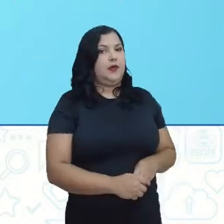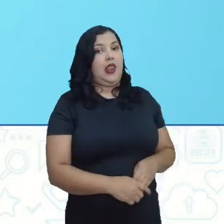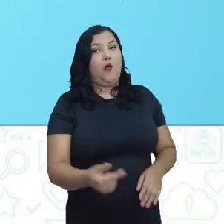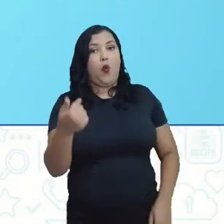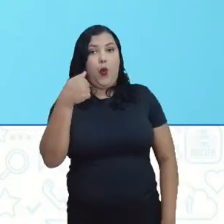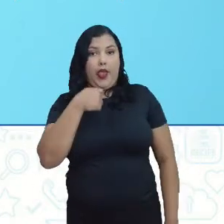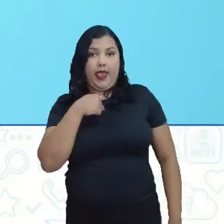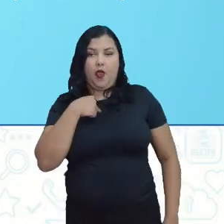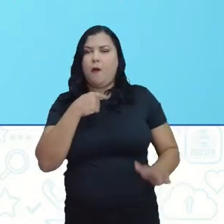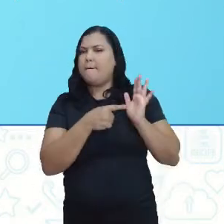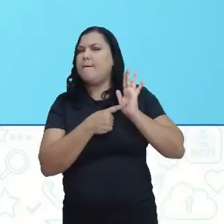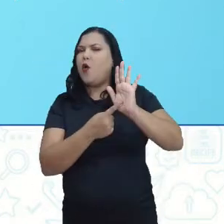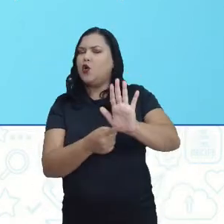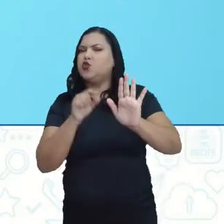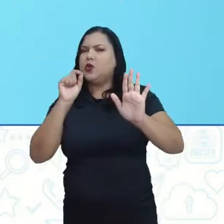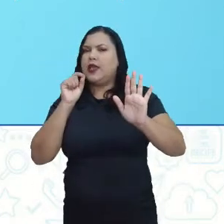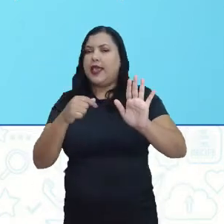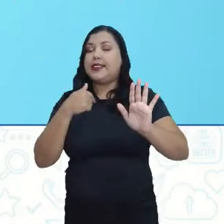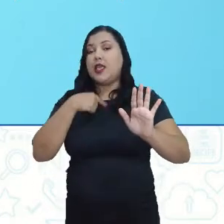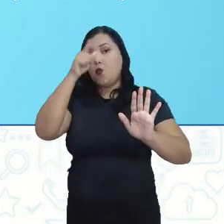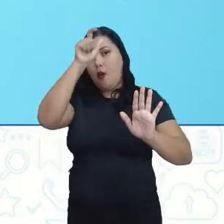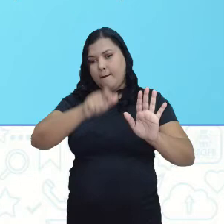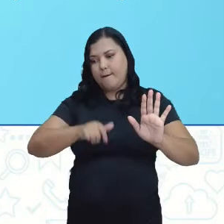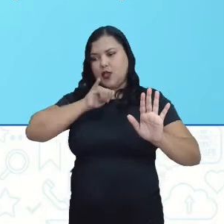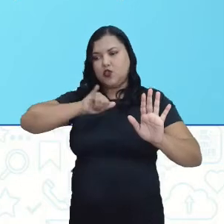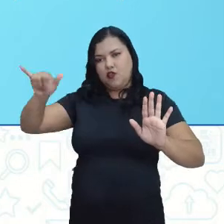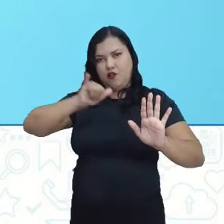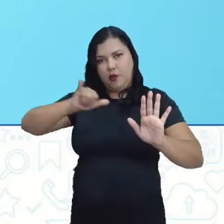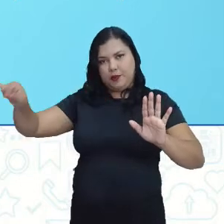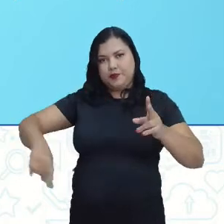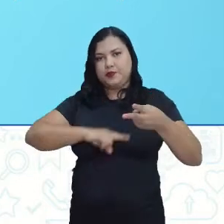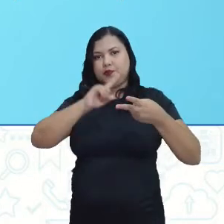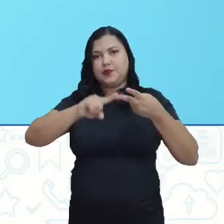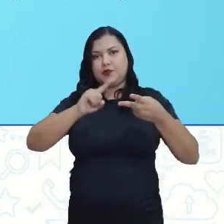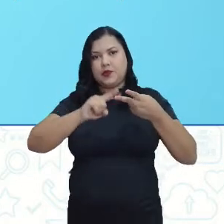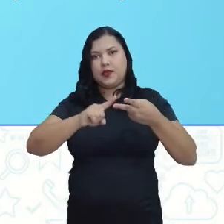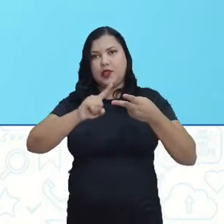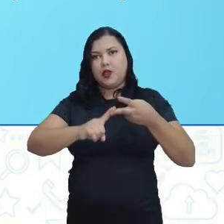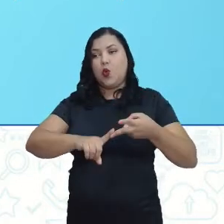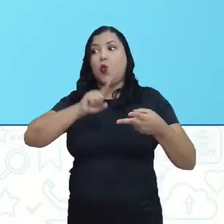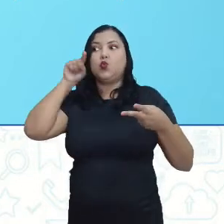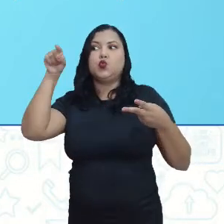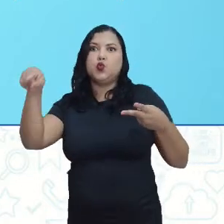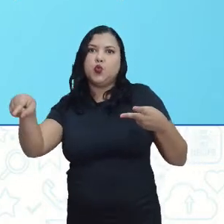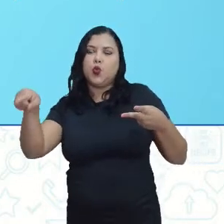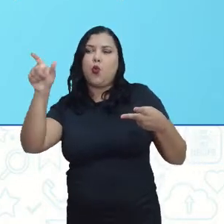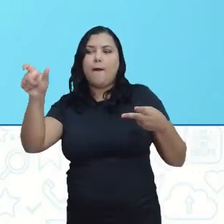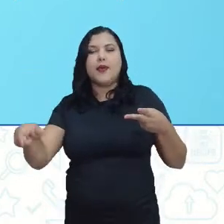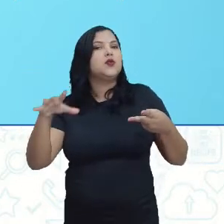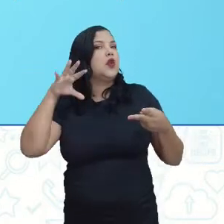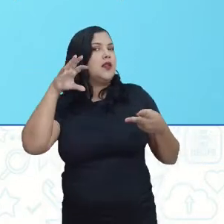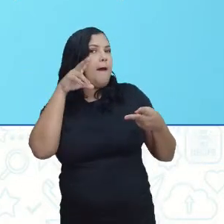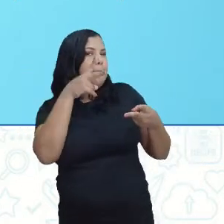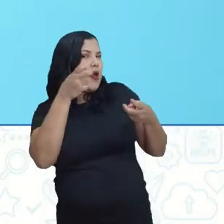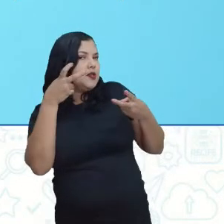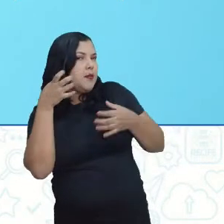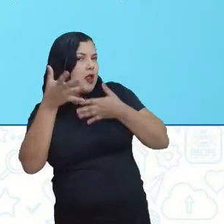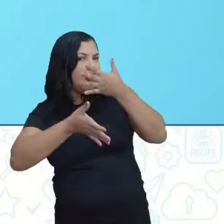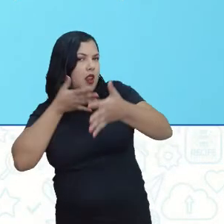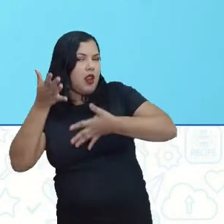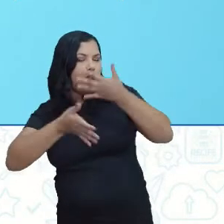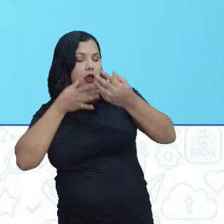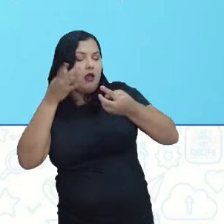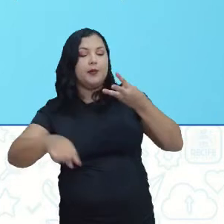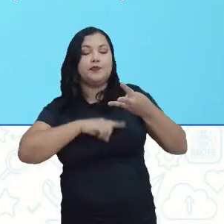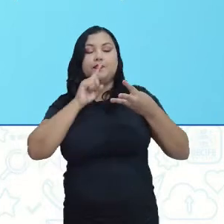eu, indica que existe um emissor. A segunda pessoa do singular, o tu, indica que existe um ouvinte. A